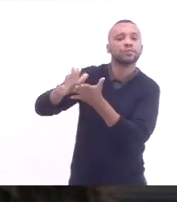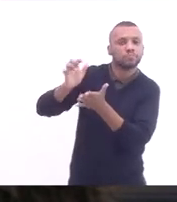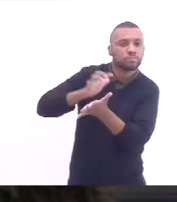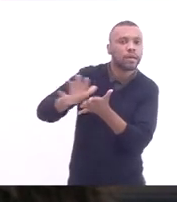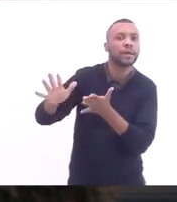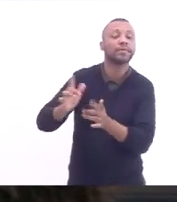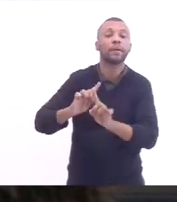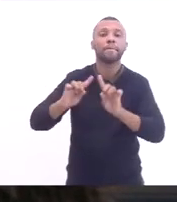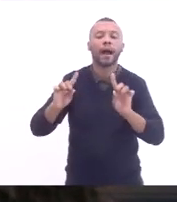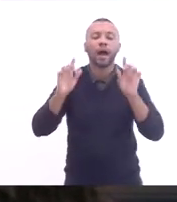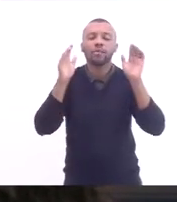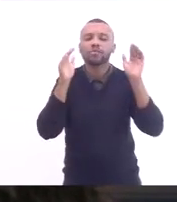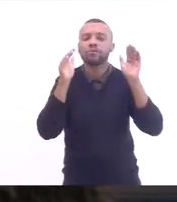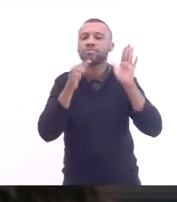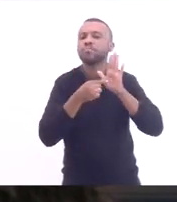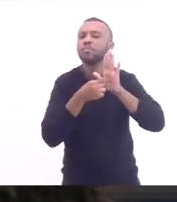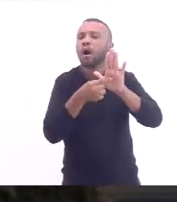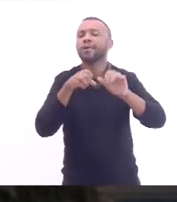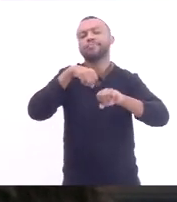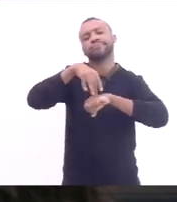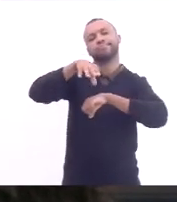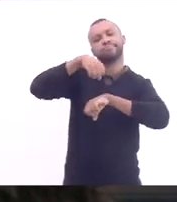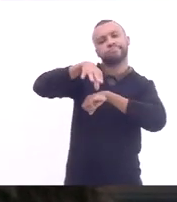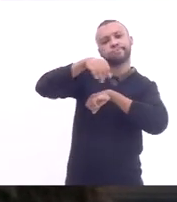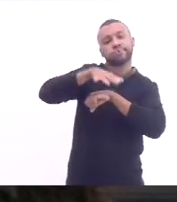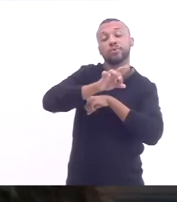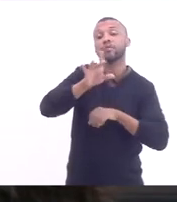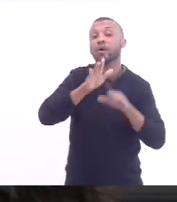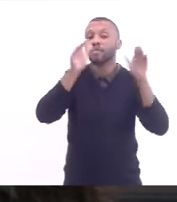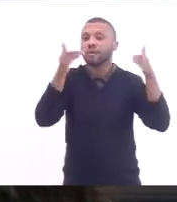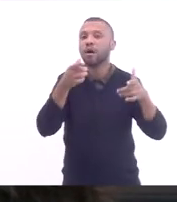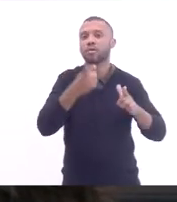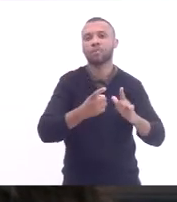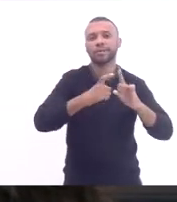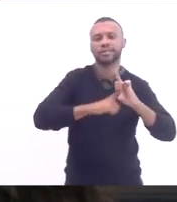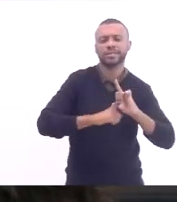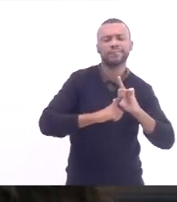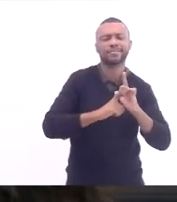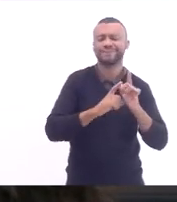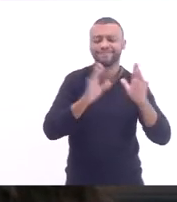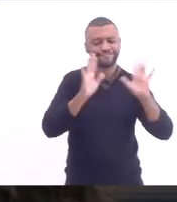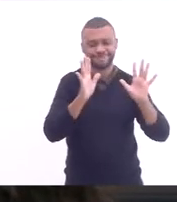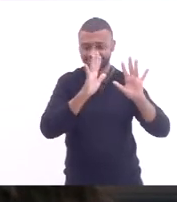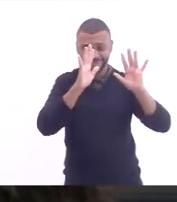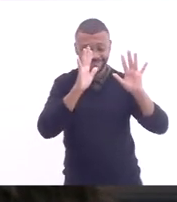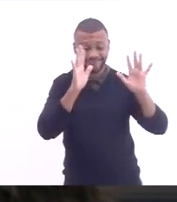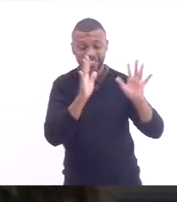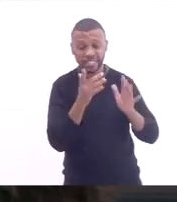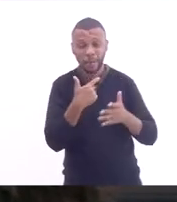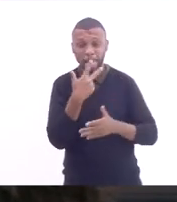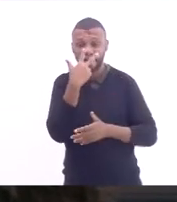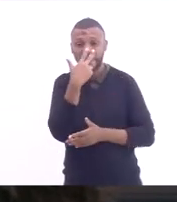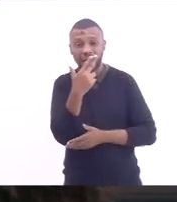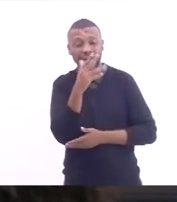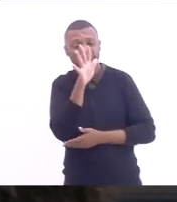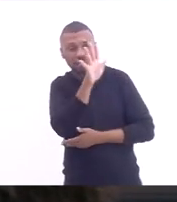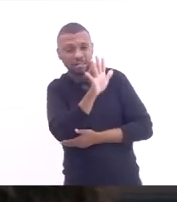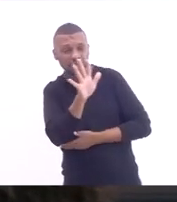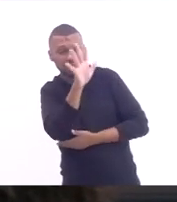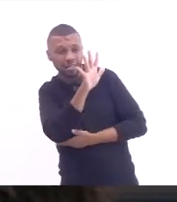trabalha só como uma dívida. Ou seja, o que eu vejo é que não há